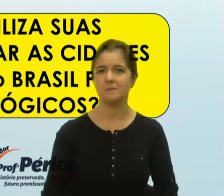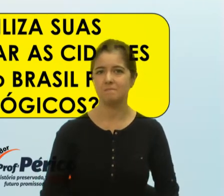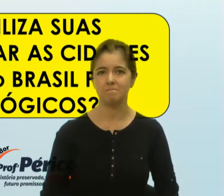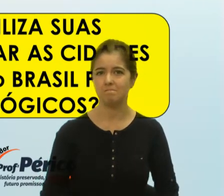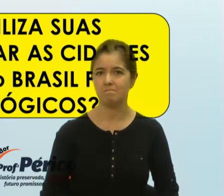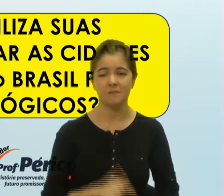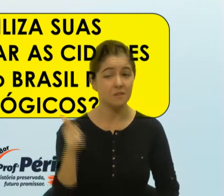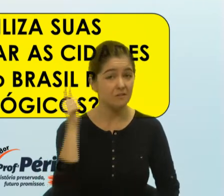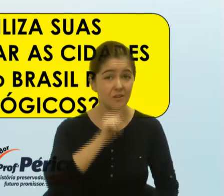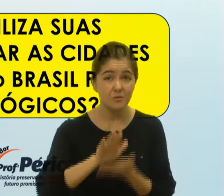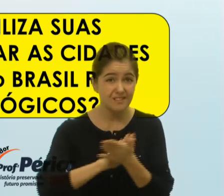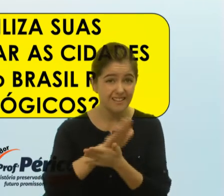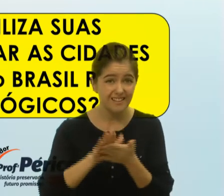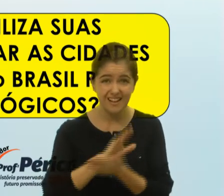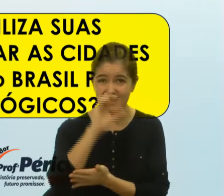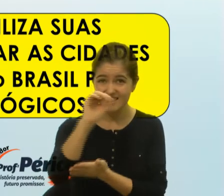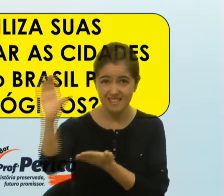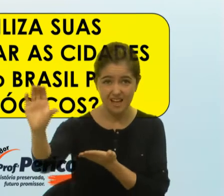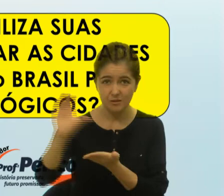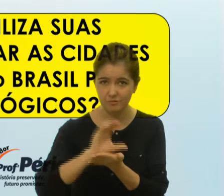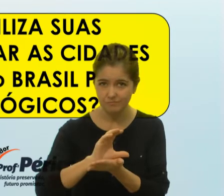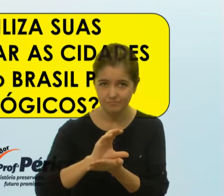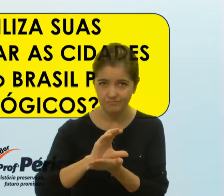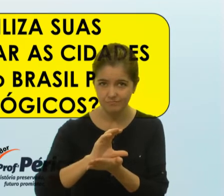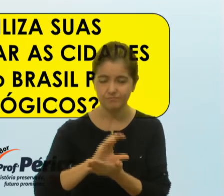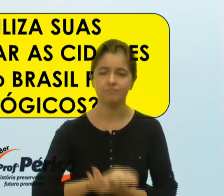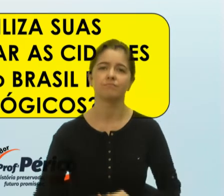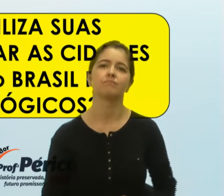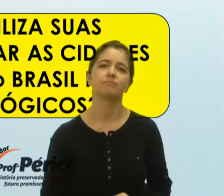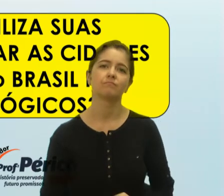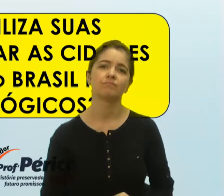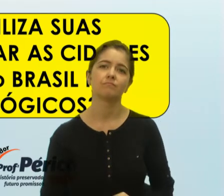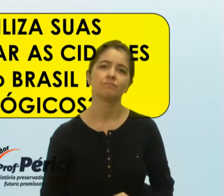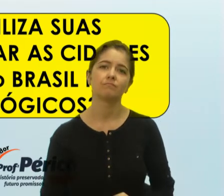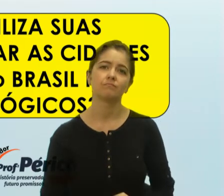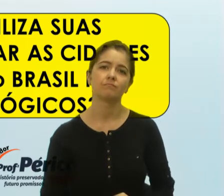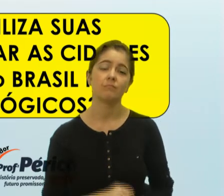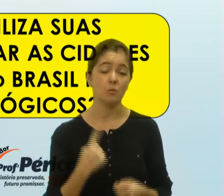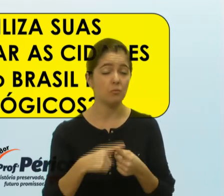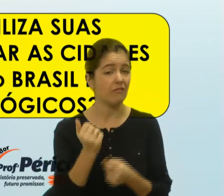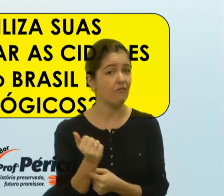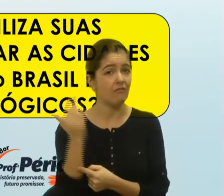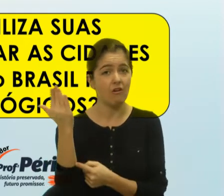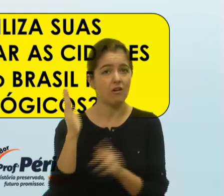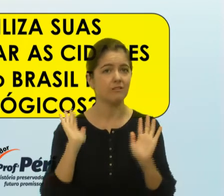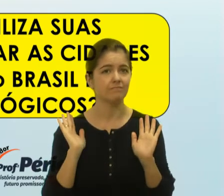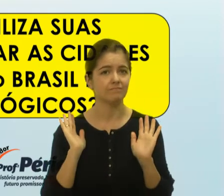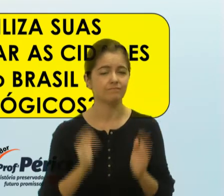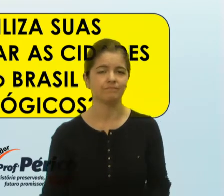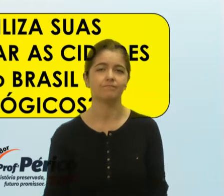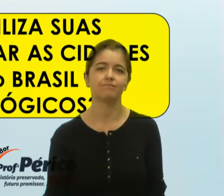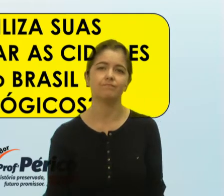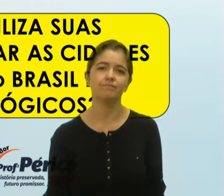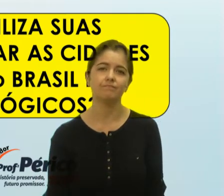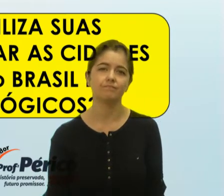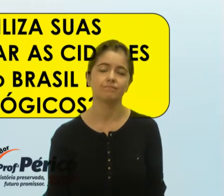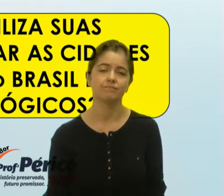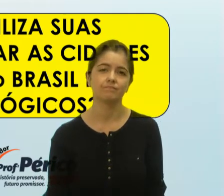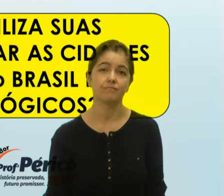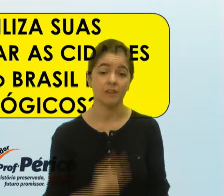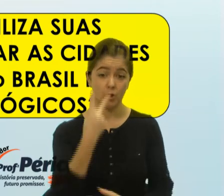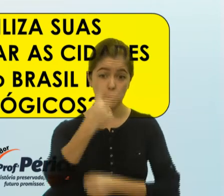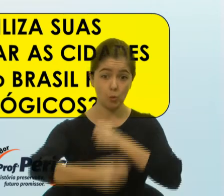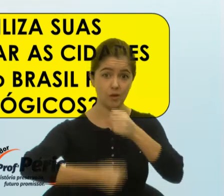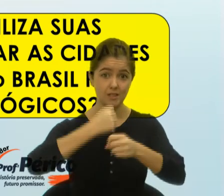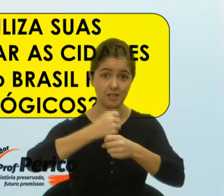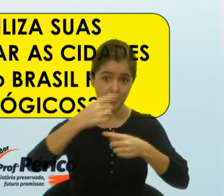nenhum tostão de emendas, porque o senhor está fora. Daqui a 2 anos, senhor prefeito, estando o senhor ou não, e